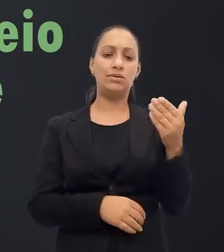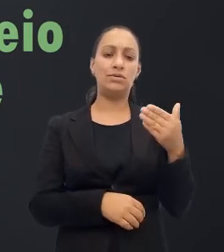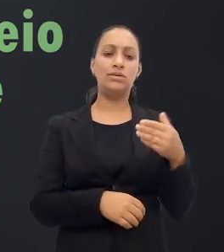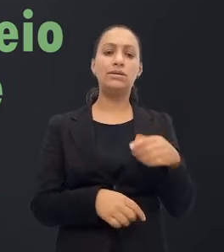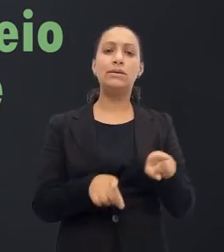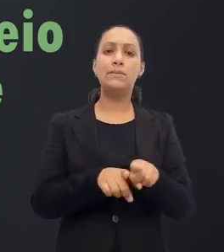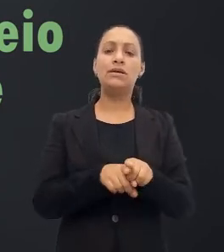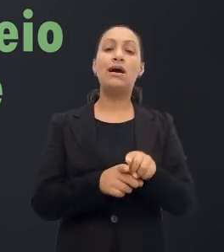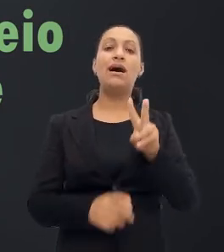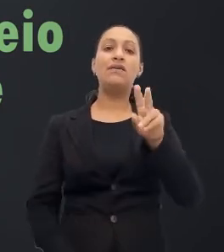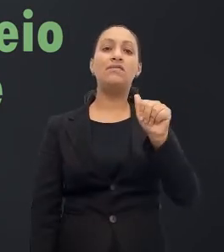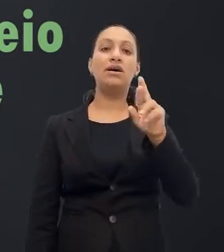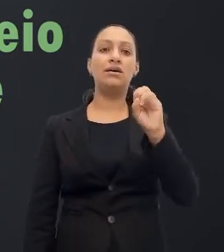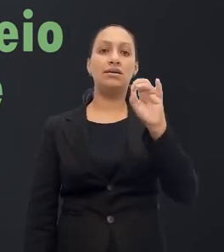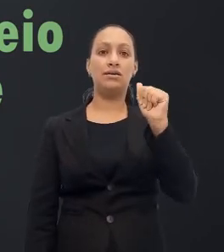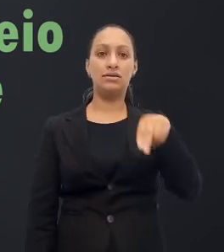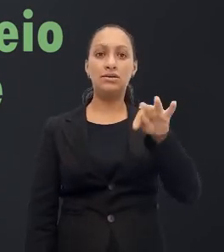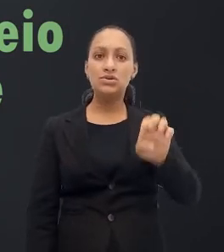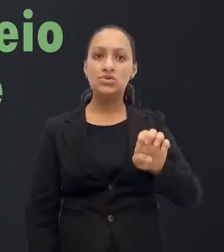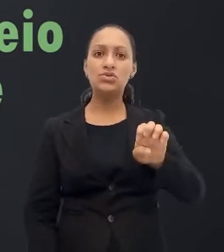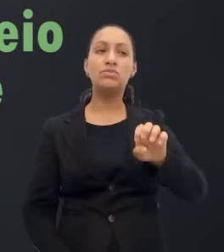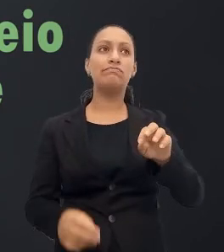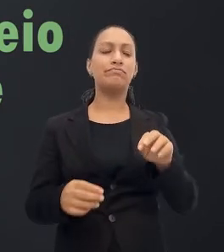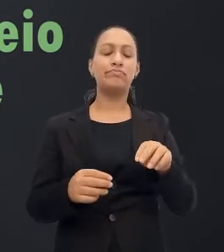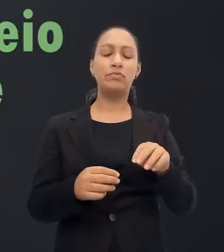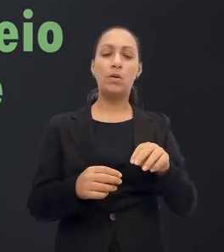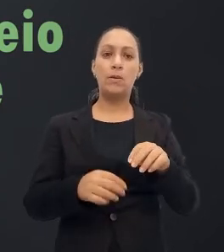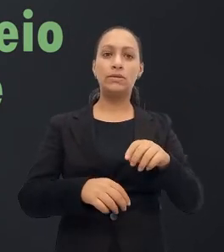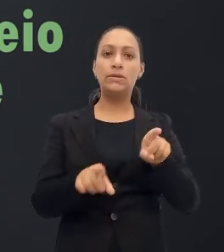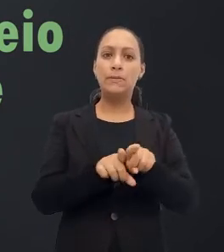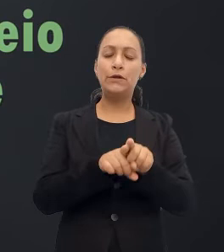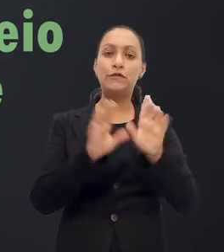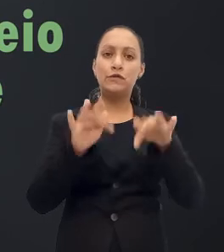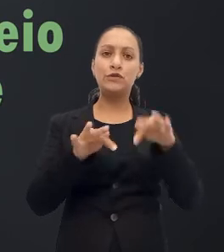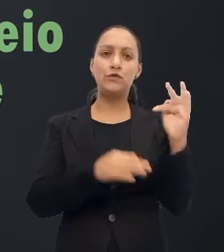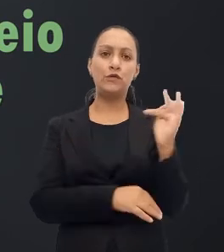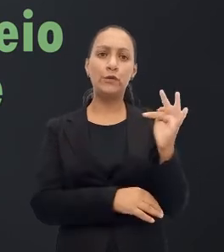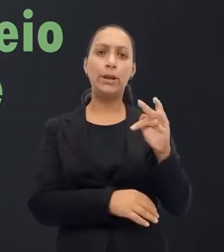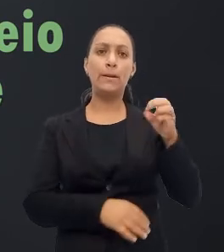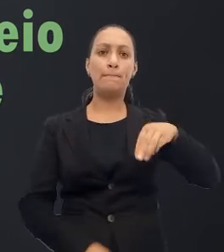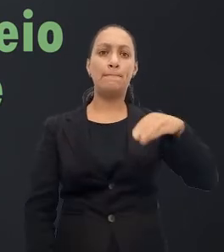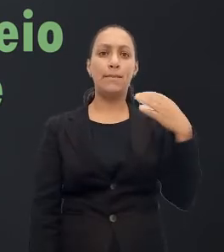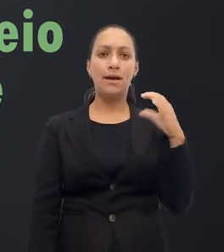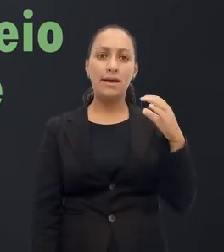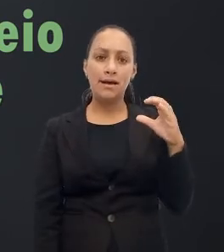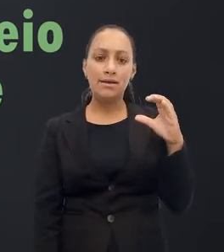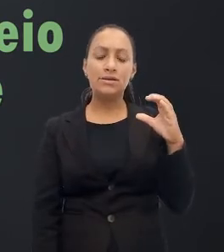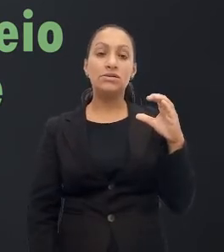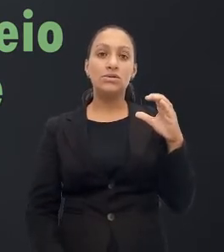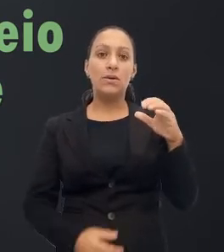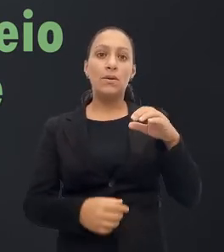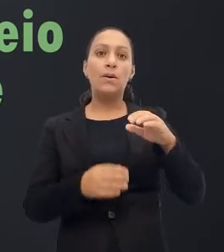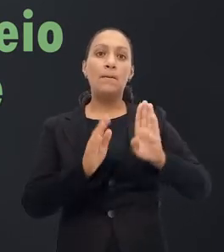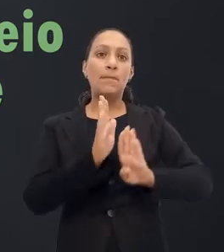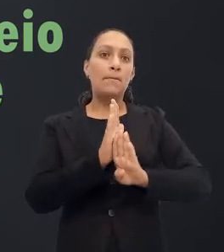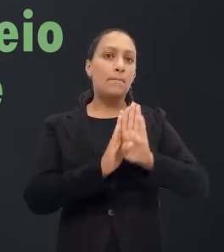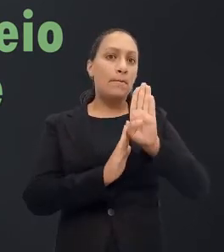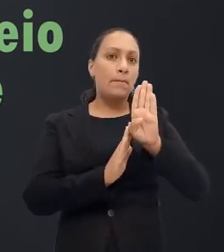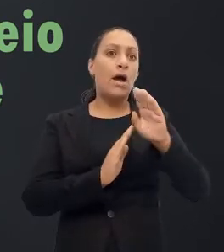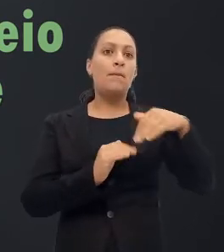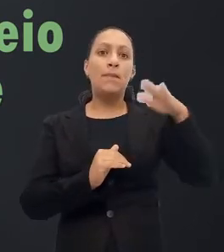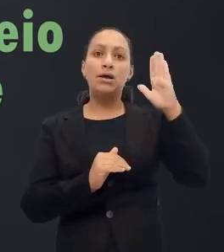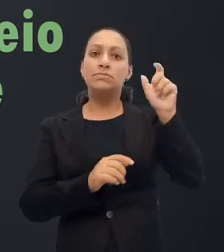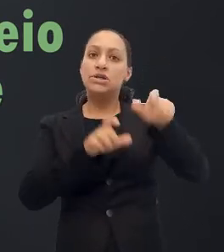P1, tivemos um aumento expressivo, final de fevereiro ali, depois março, do aumento de número de casos também. E